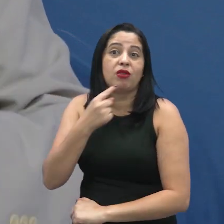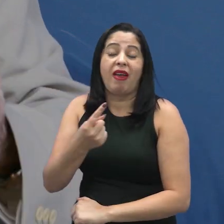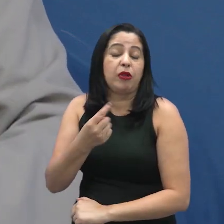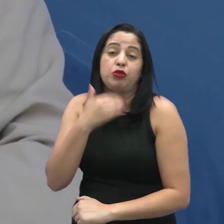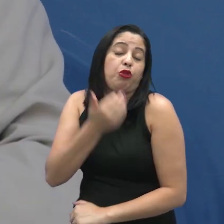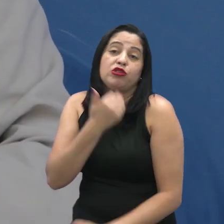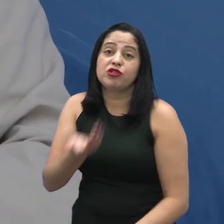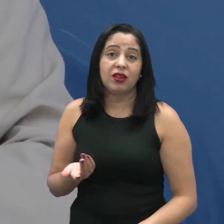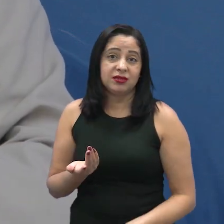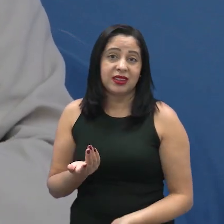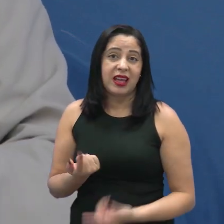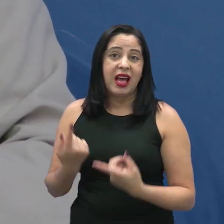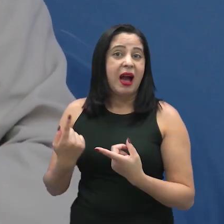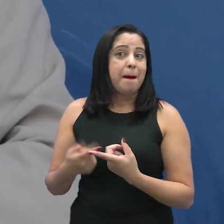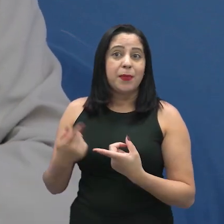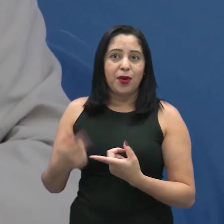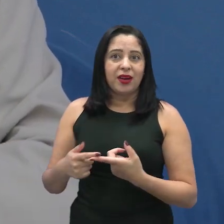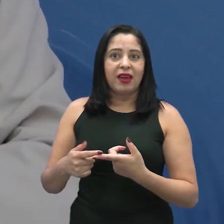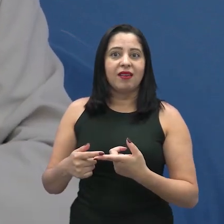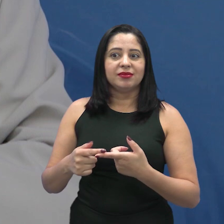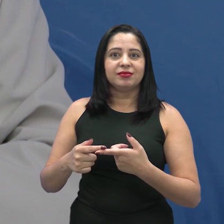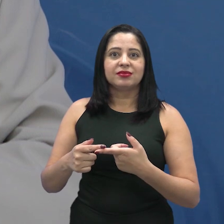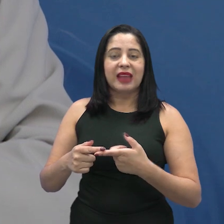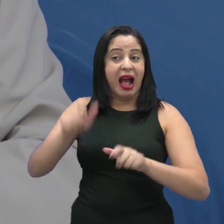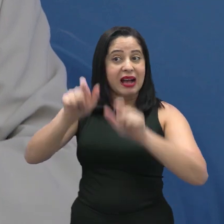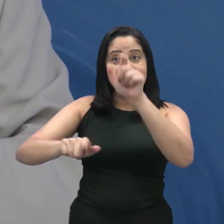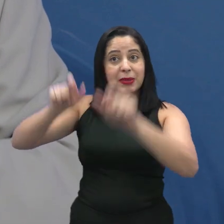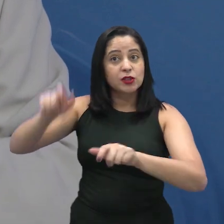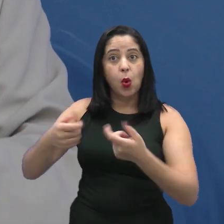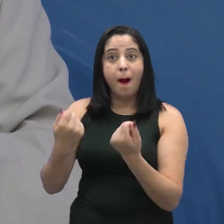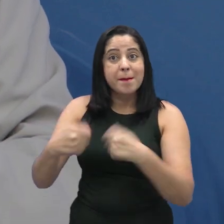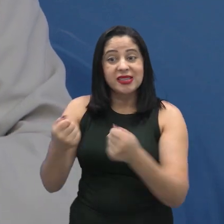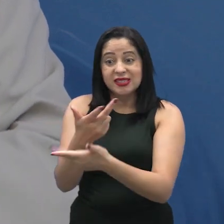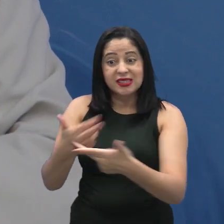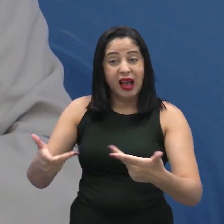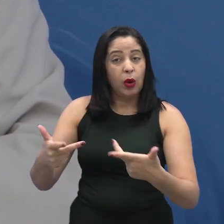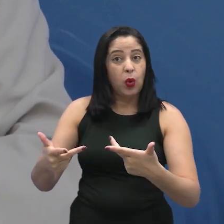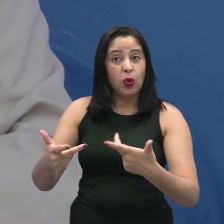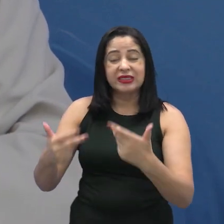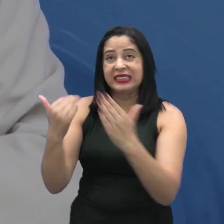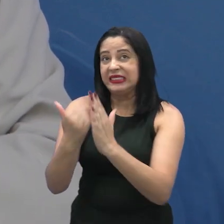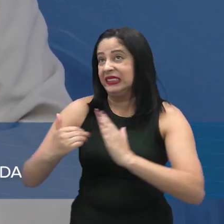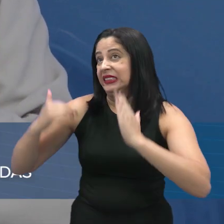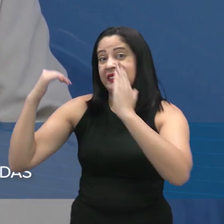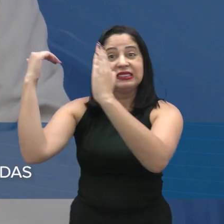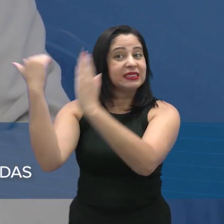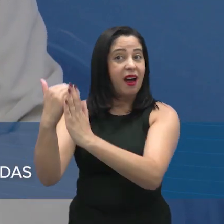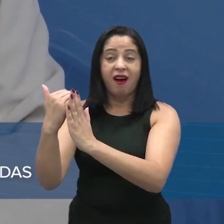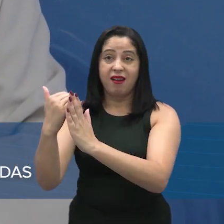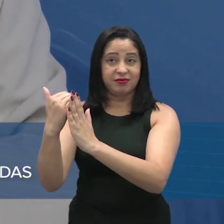Porque as necessidades humanas, elas são infinitas. A nossa capacidade de atendimento dessas necessidades humanas